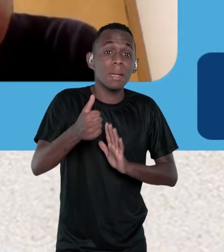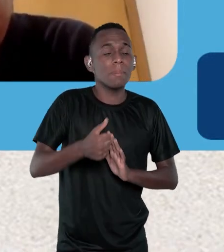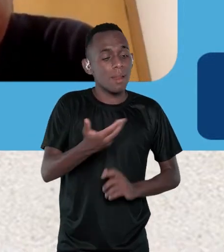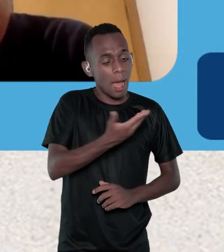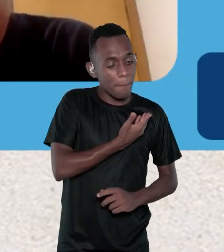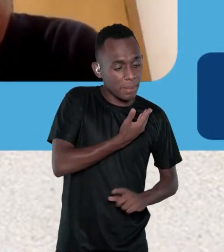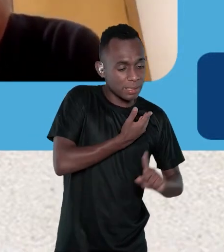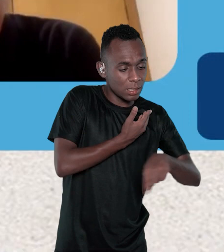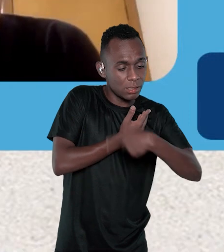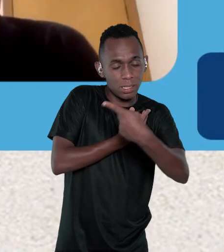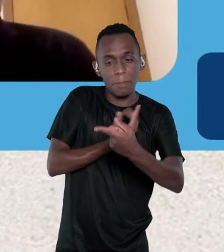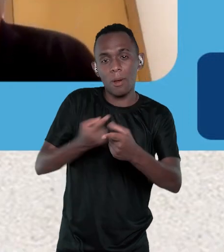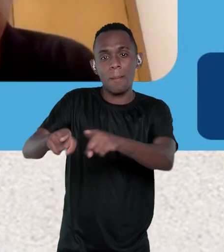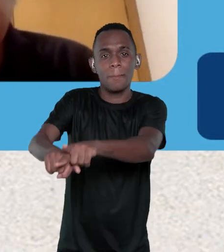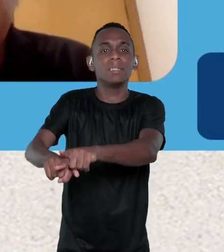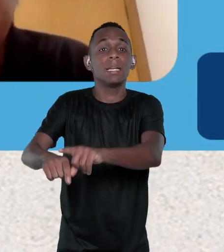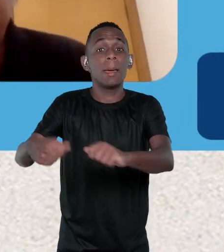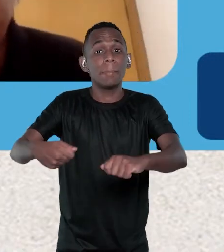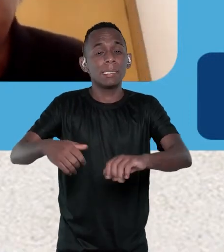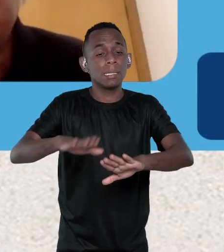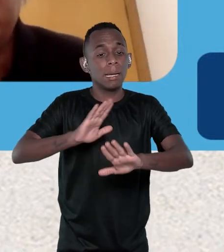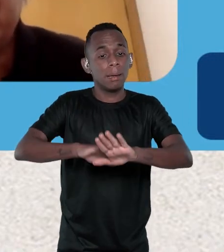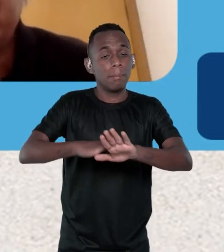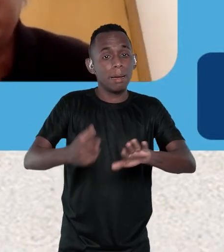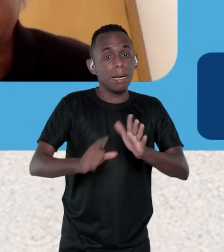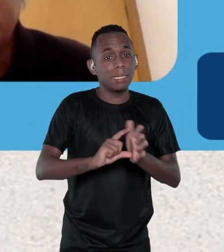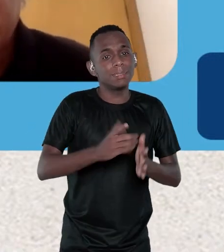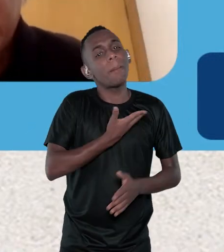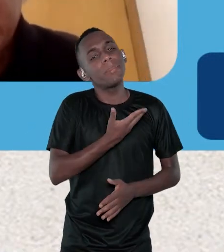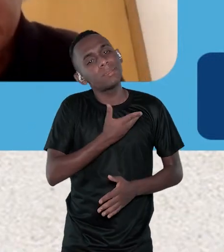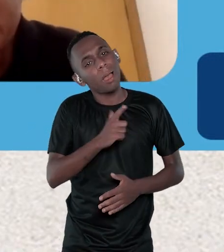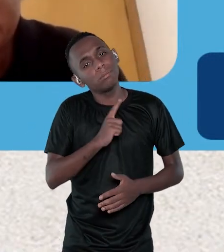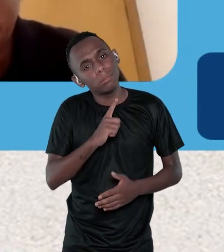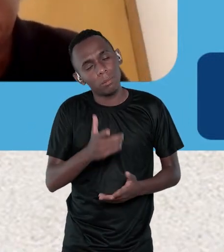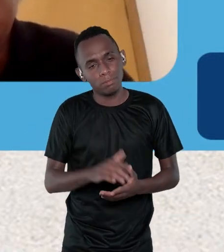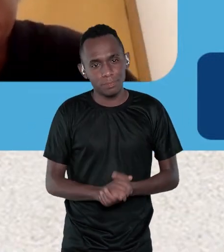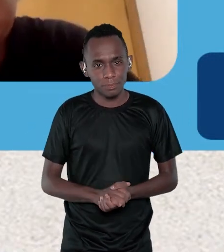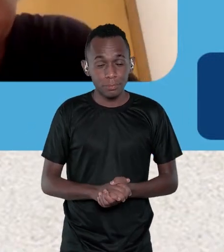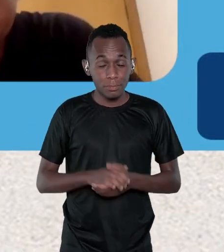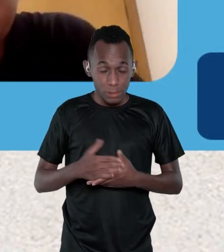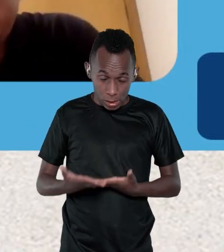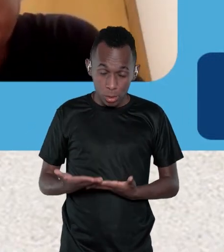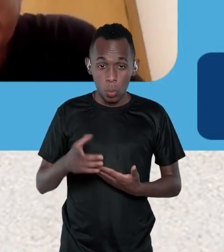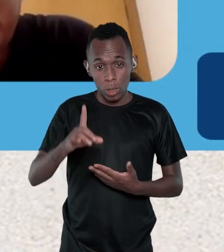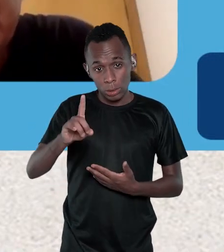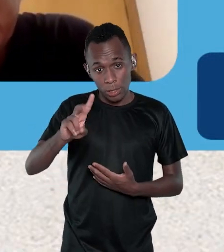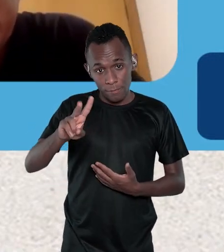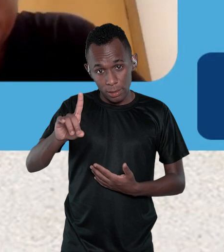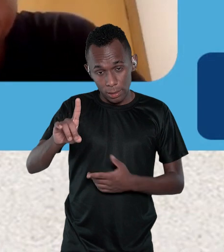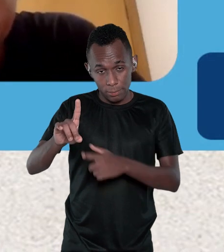interessante quando você fala isso, né, que primeiro veio a amizade para depois as parcerias de trabalho. Exatamente.